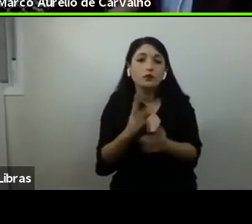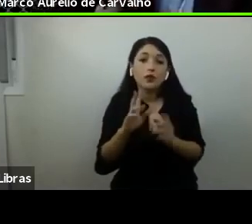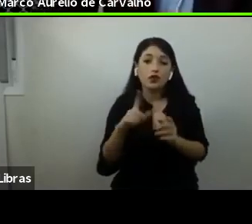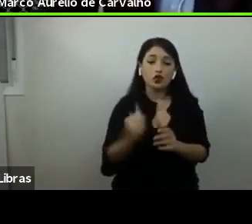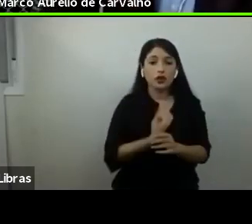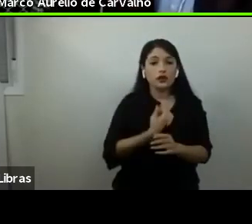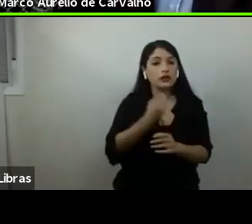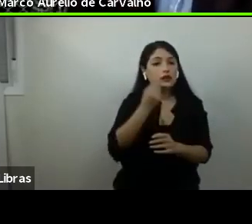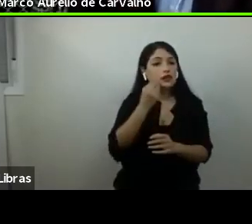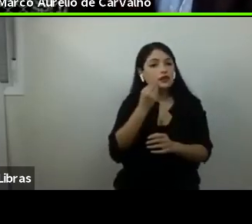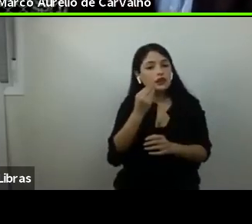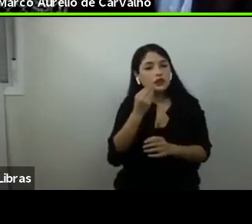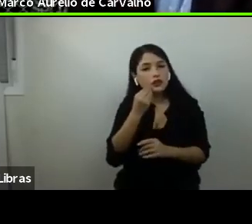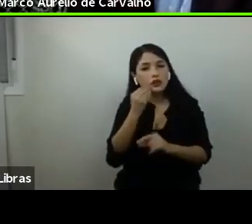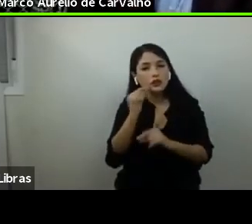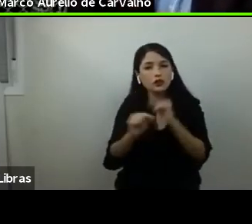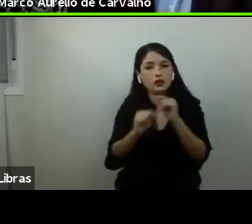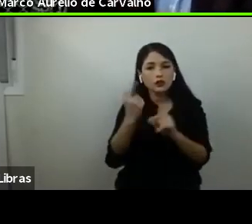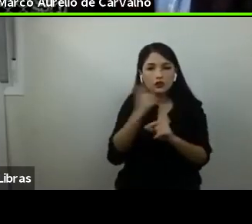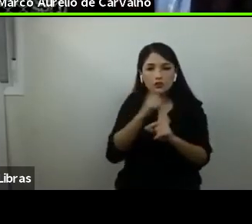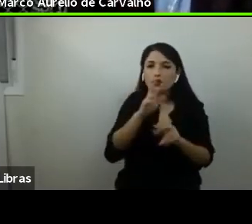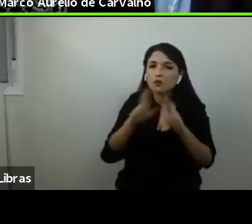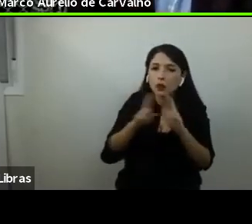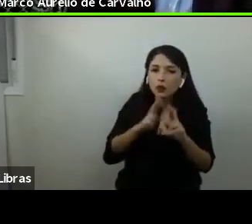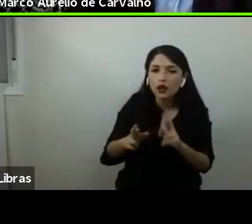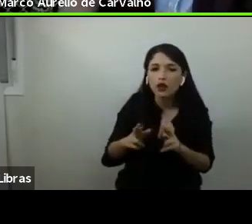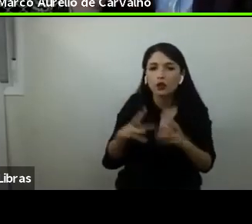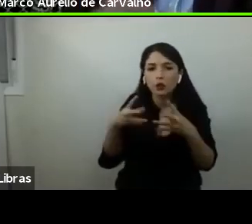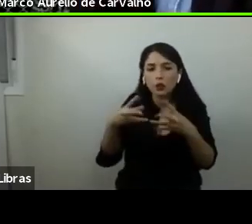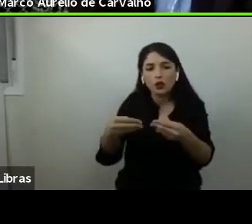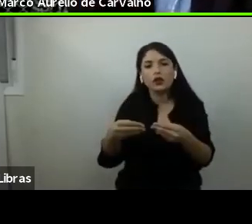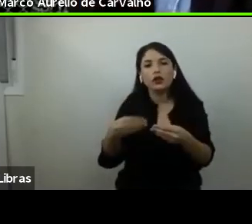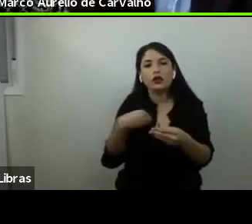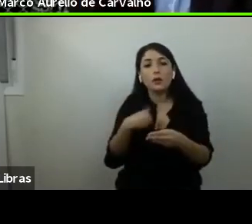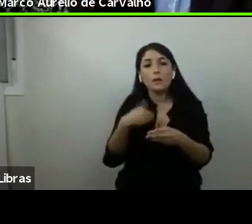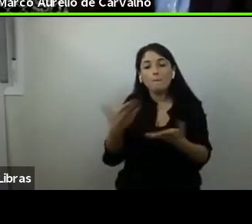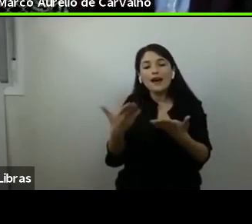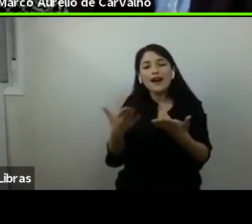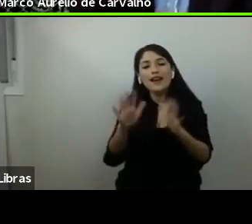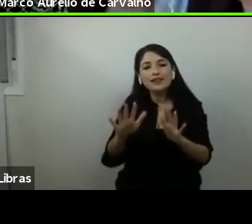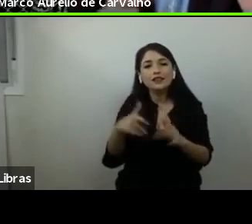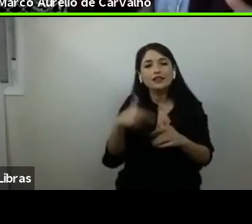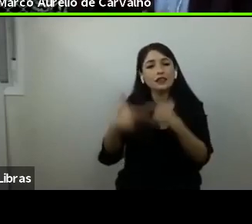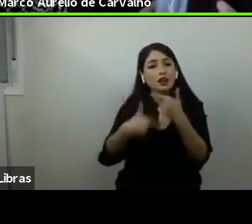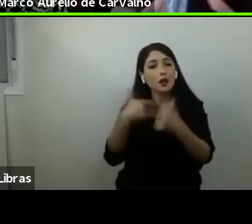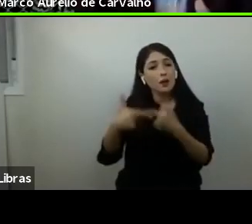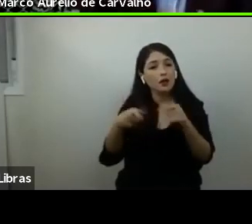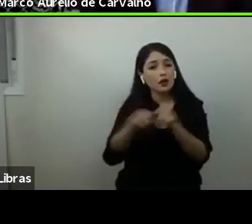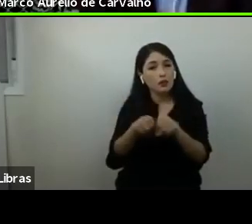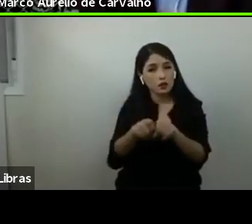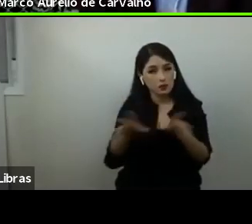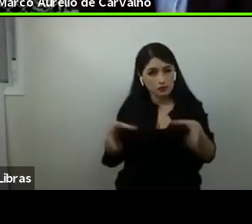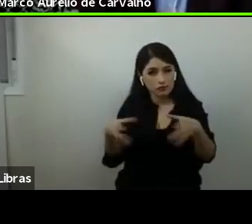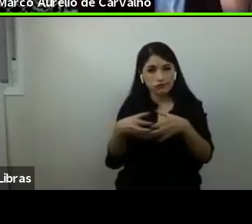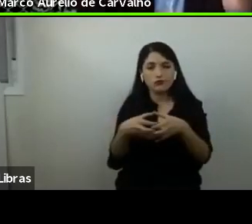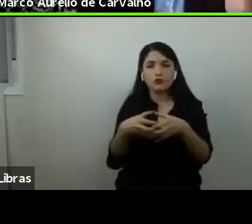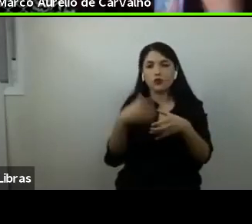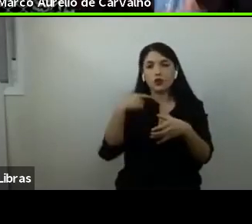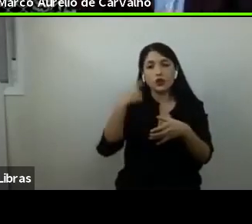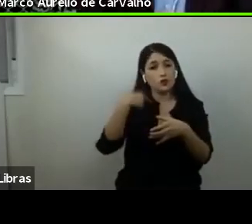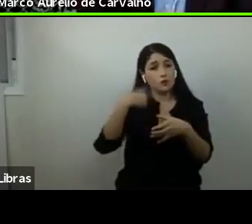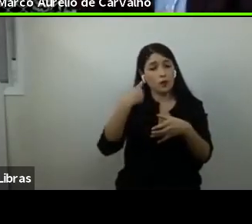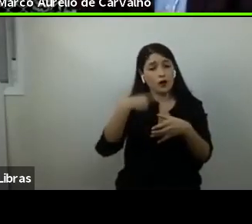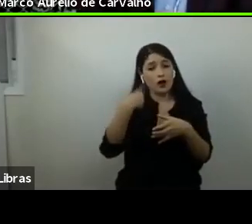menos, respondendo todos os questionamentos que estão sendo feitos. Mas queria destacar o trabalho, na verdade, uma bancada muito ativa de advogados que nós temos,